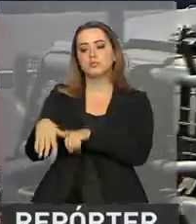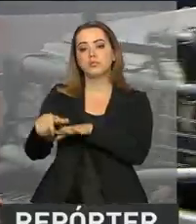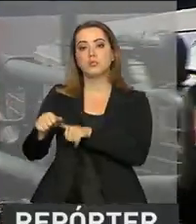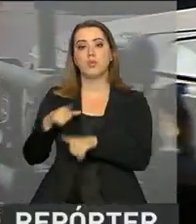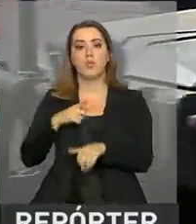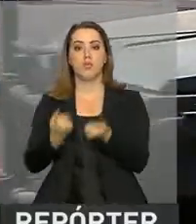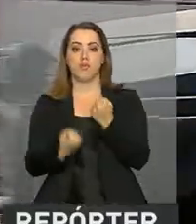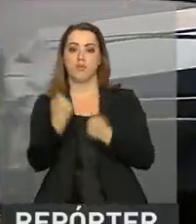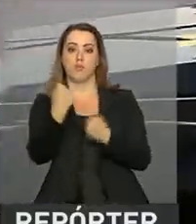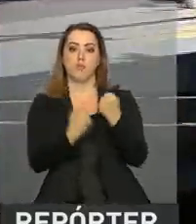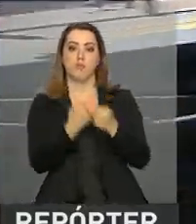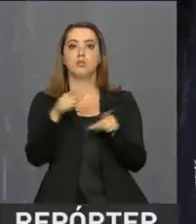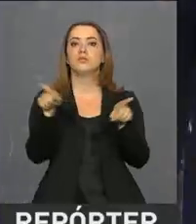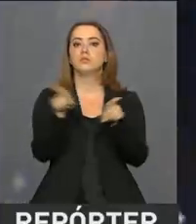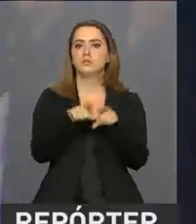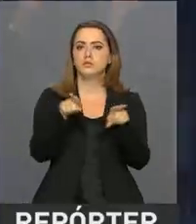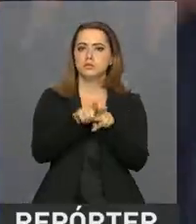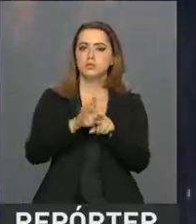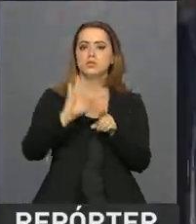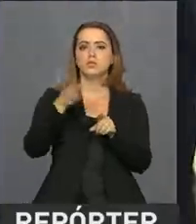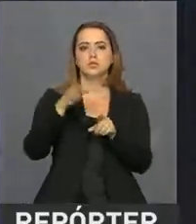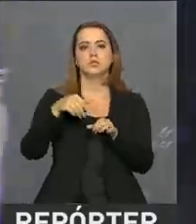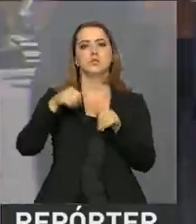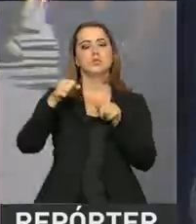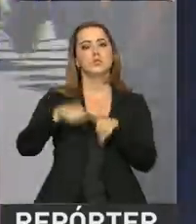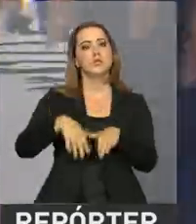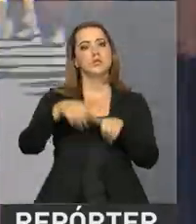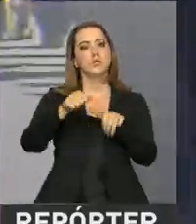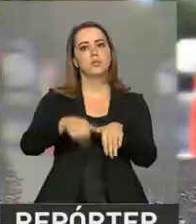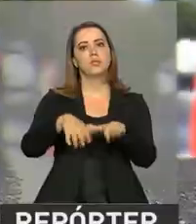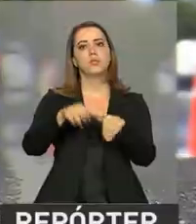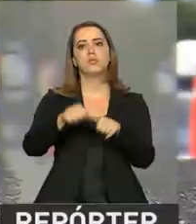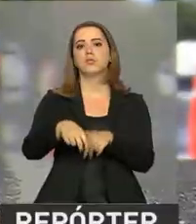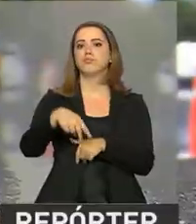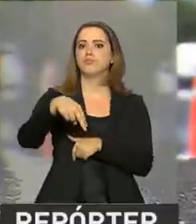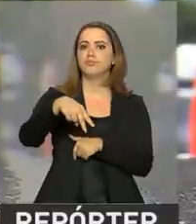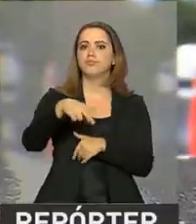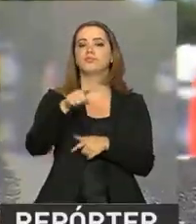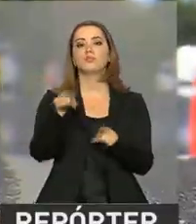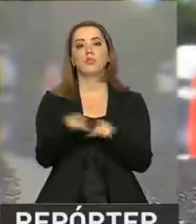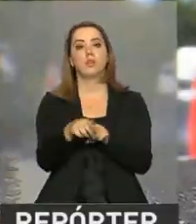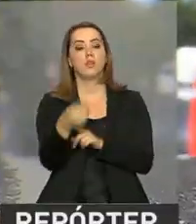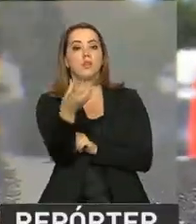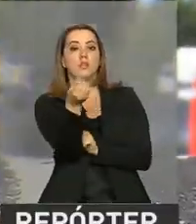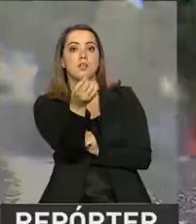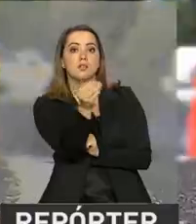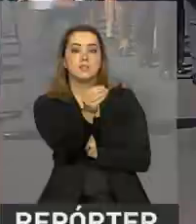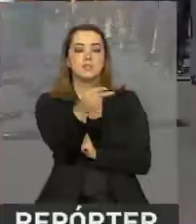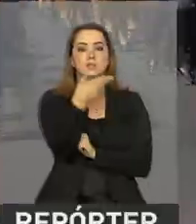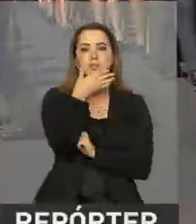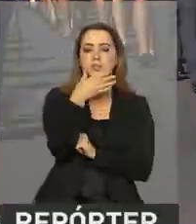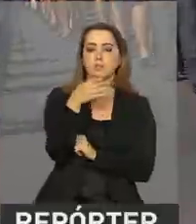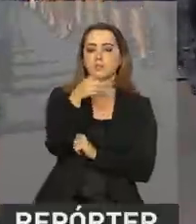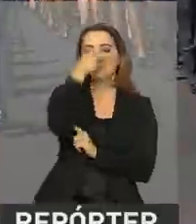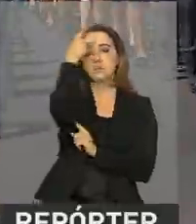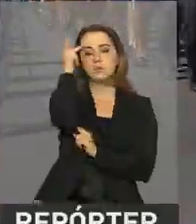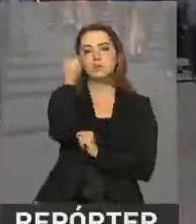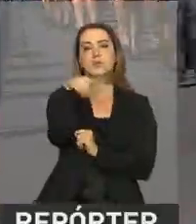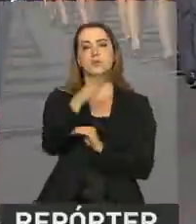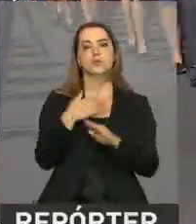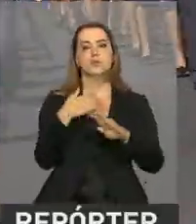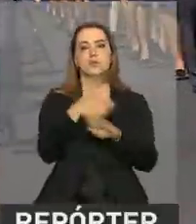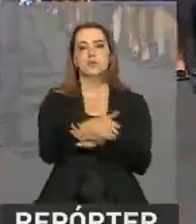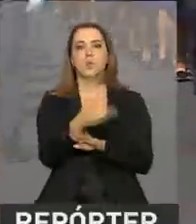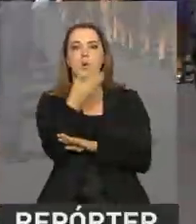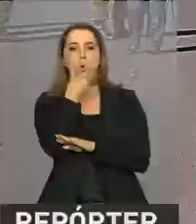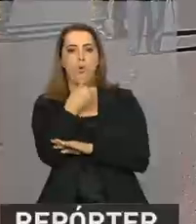motorizados além é claro dos militares que desfilam a pé serão 600 participantes que vão representar os